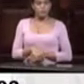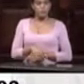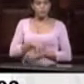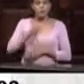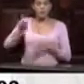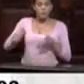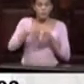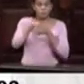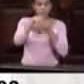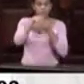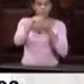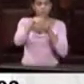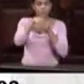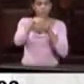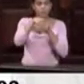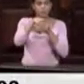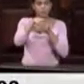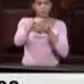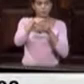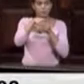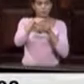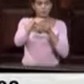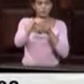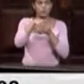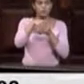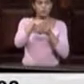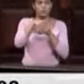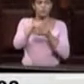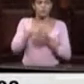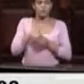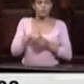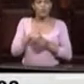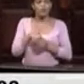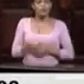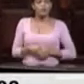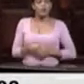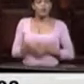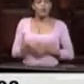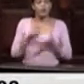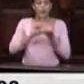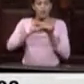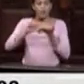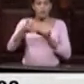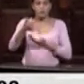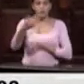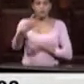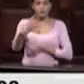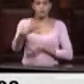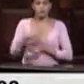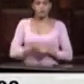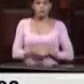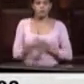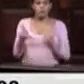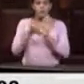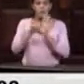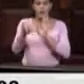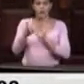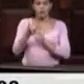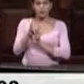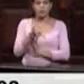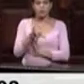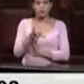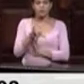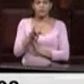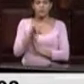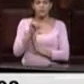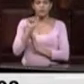introduz o inciso 10 ao artigo 14 da Lei do Rio